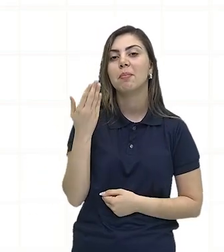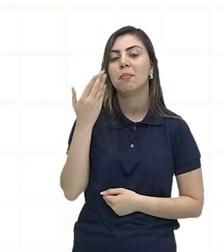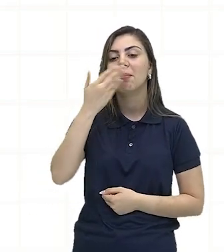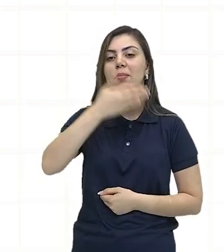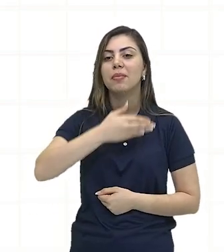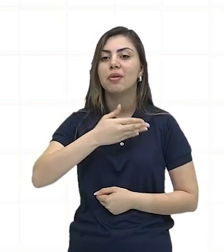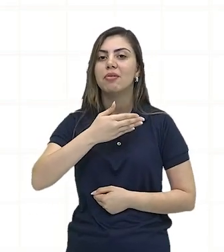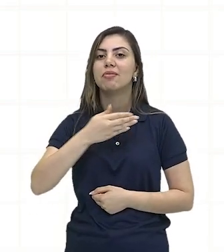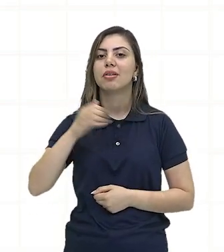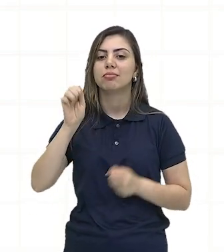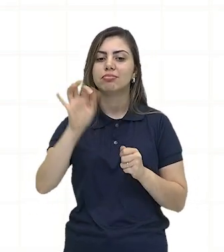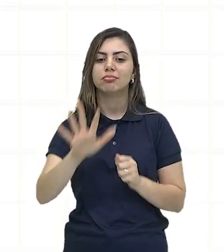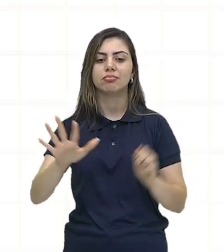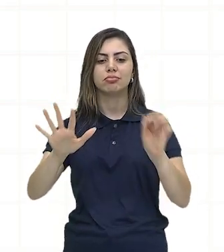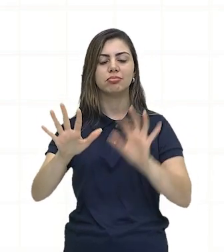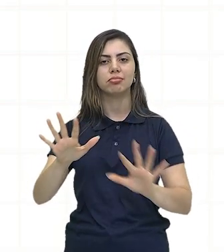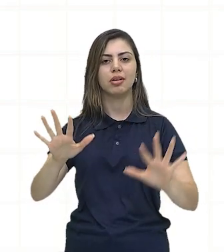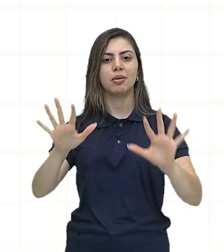evidência morfológica,